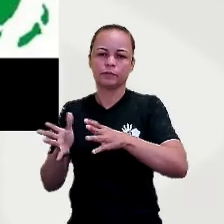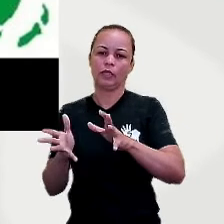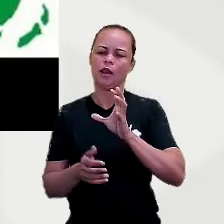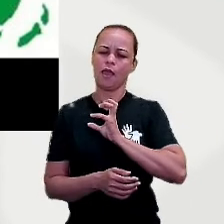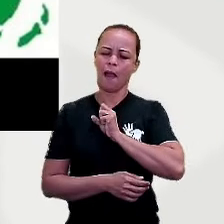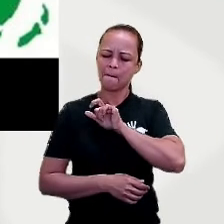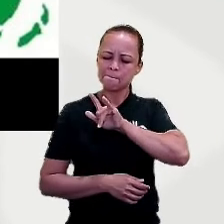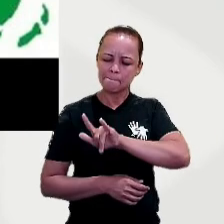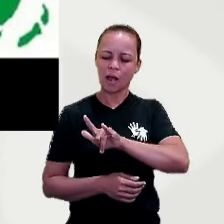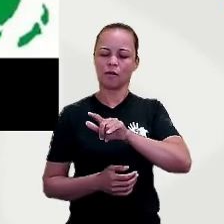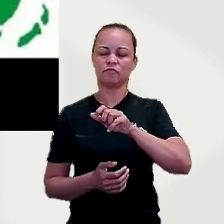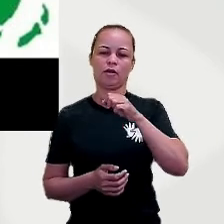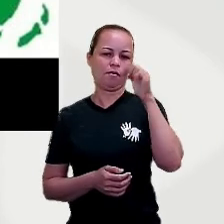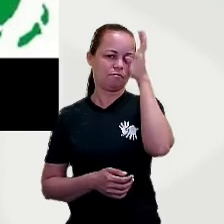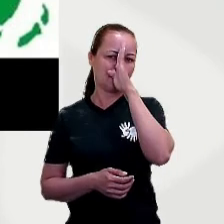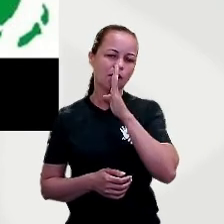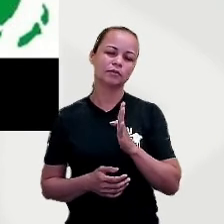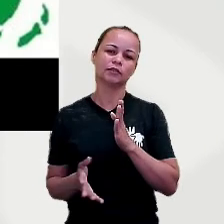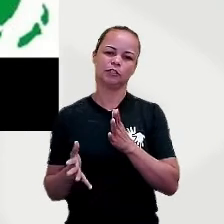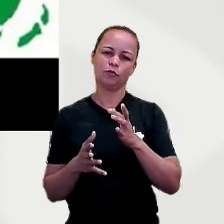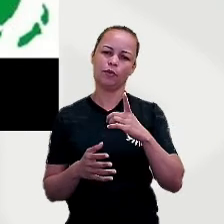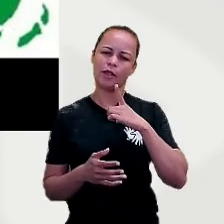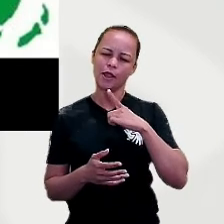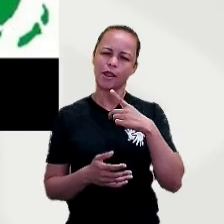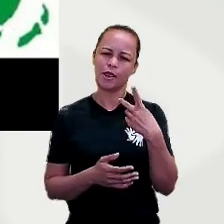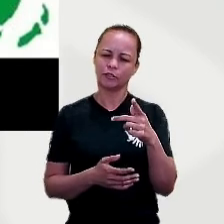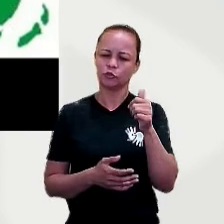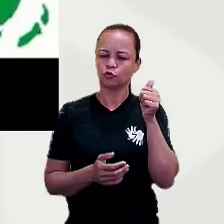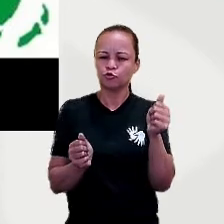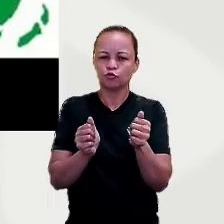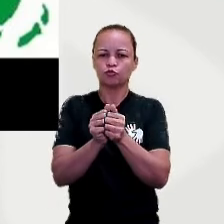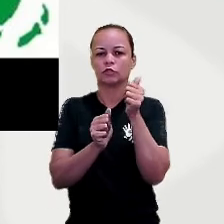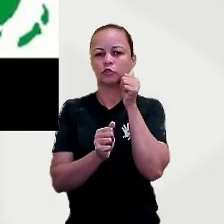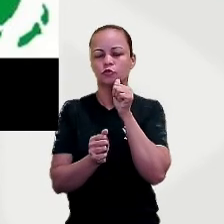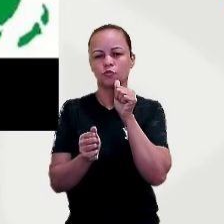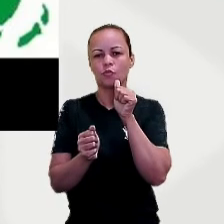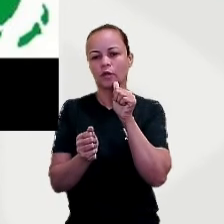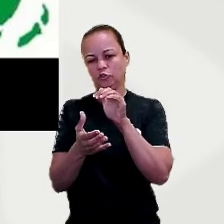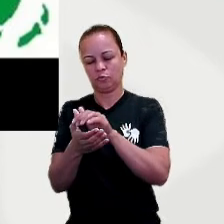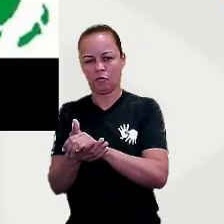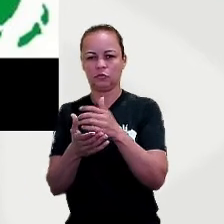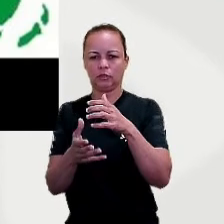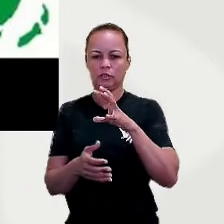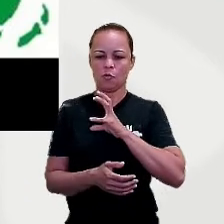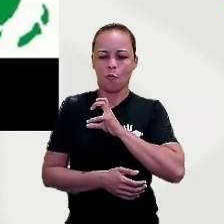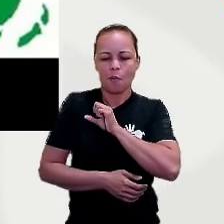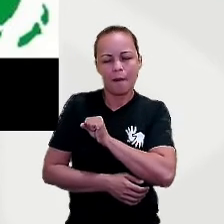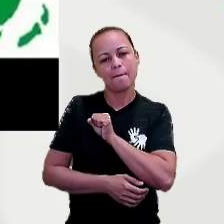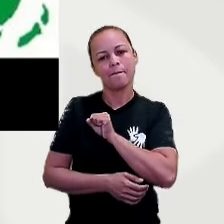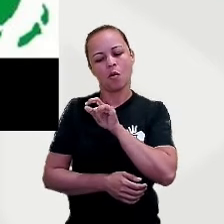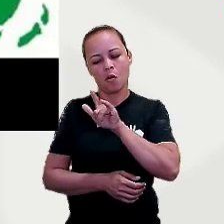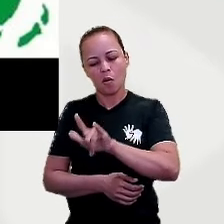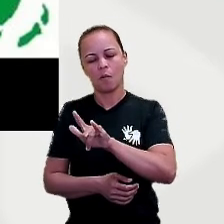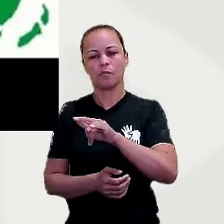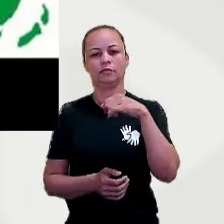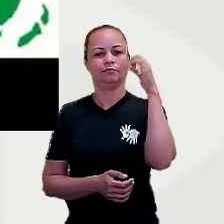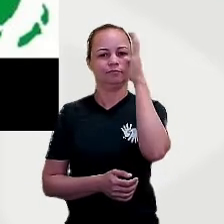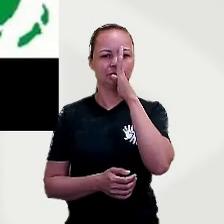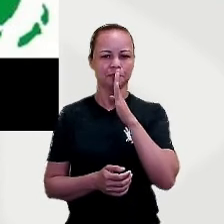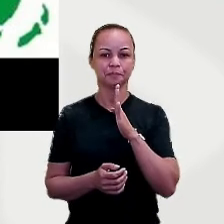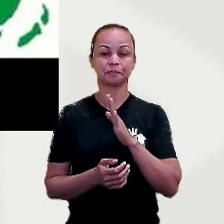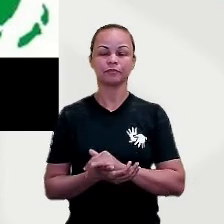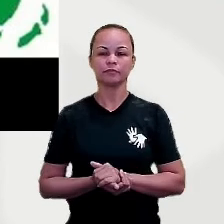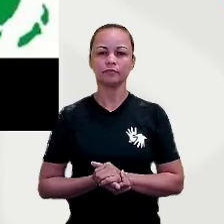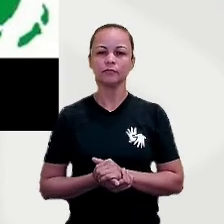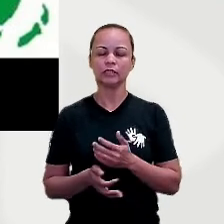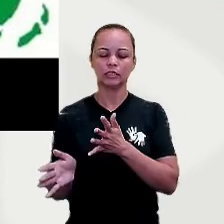sua esposa, Princesa Leopoldina, tinham um imenso amor pelo Brasil. Então, eles começaram a deixar